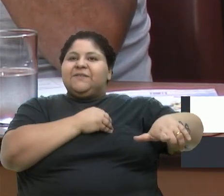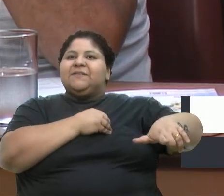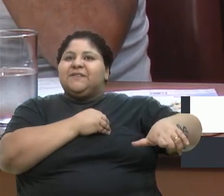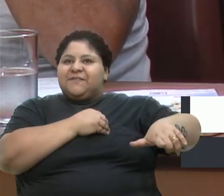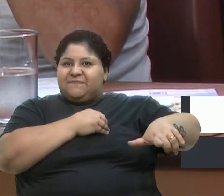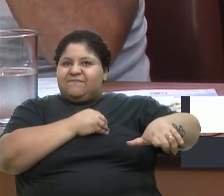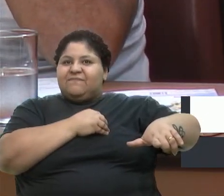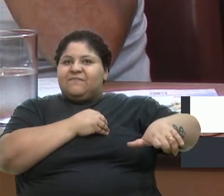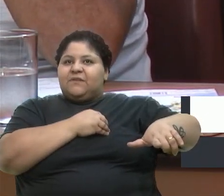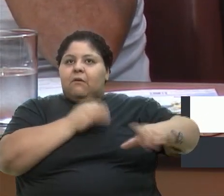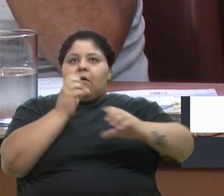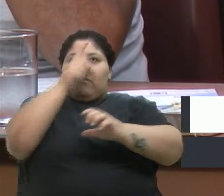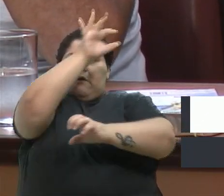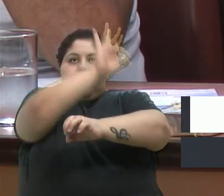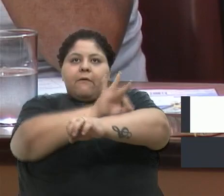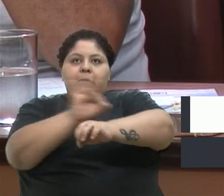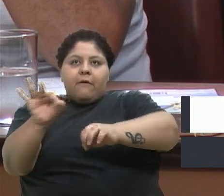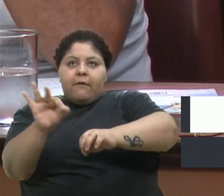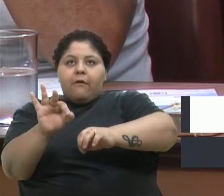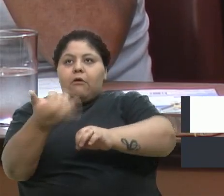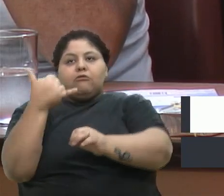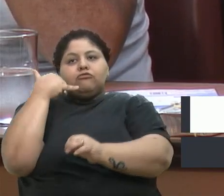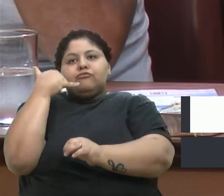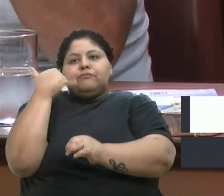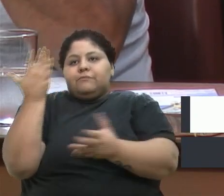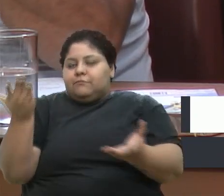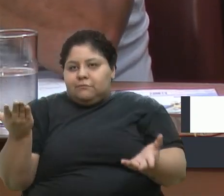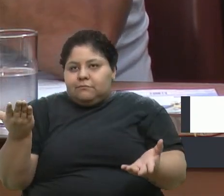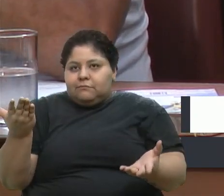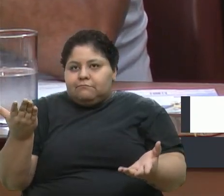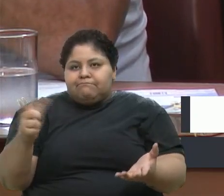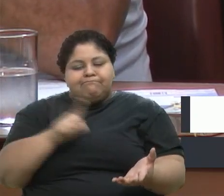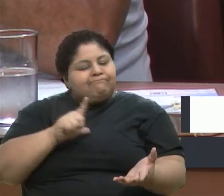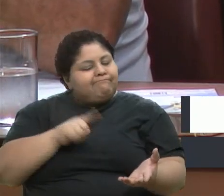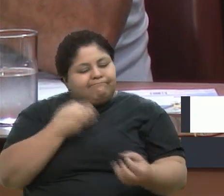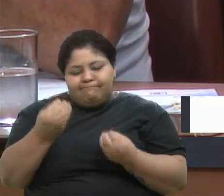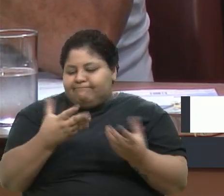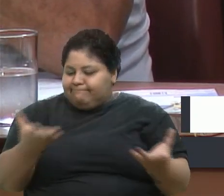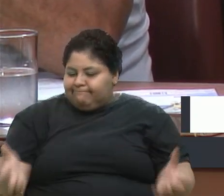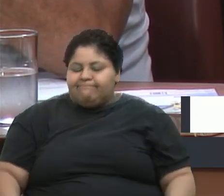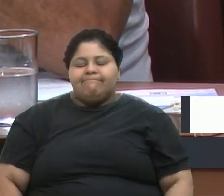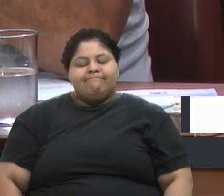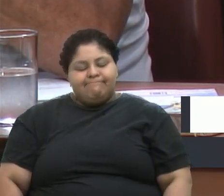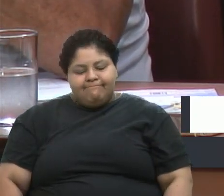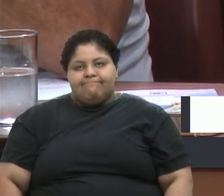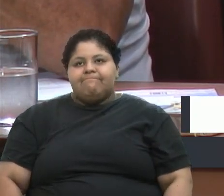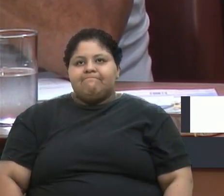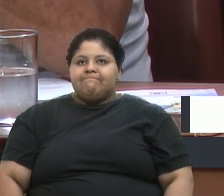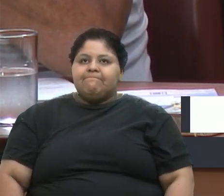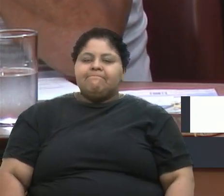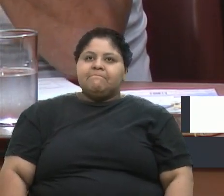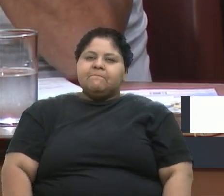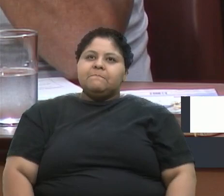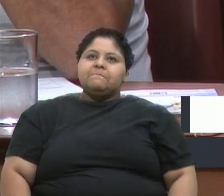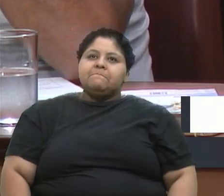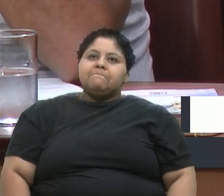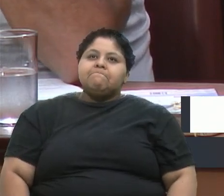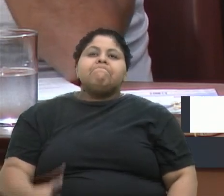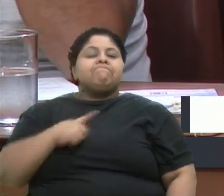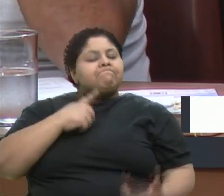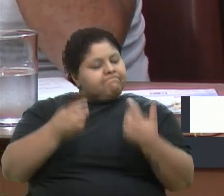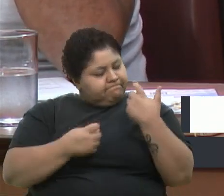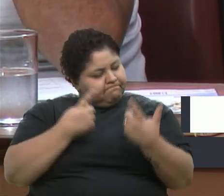por arquitetura, por um celular? Não tem como, né? Então, tem algumas coisas